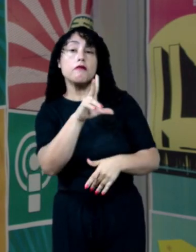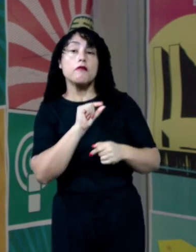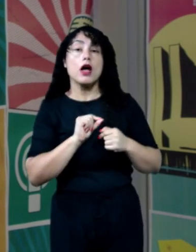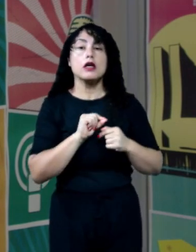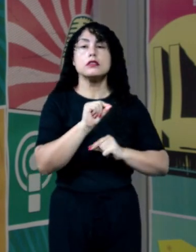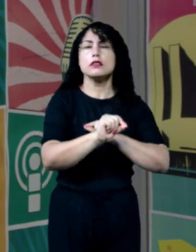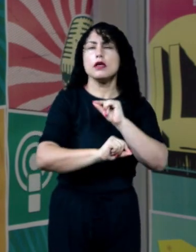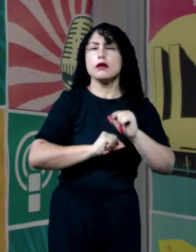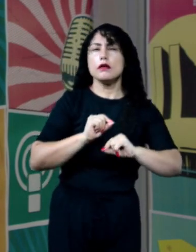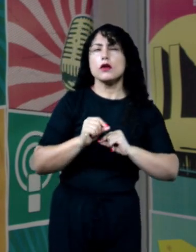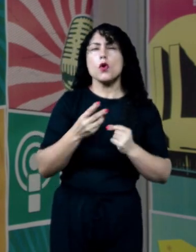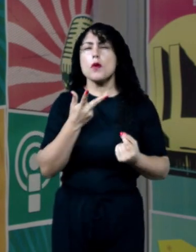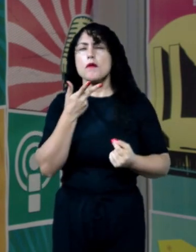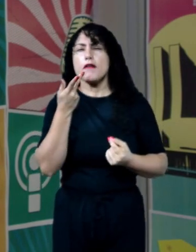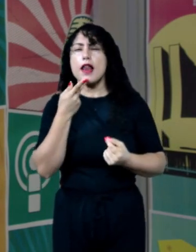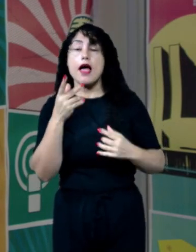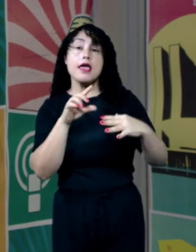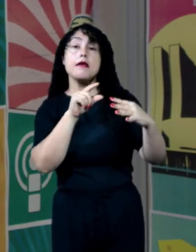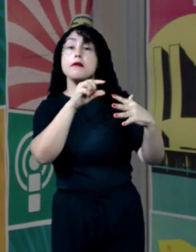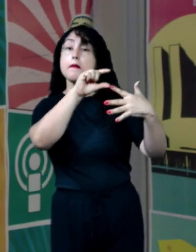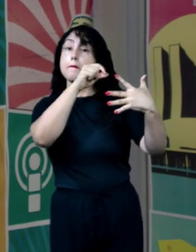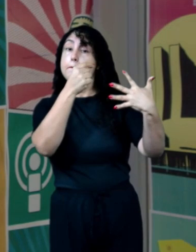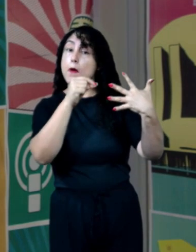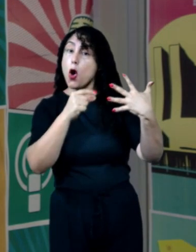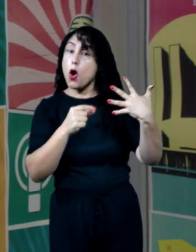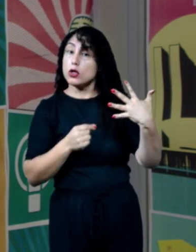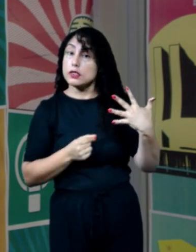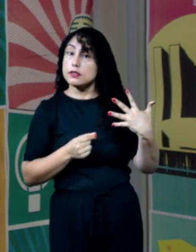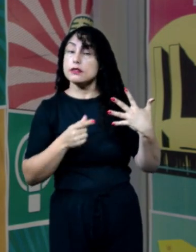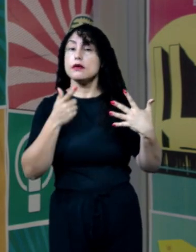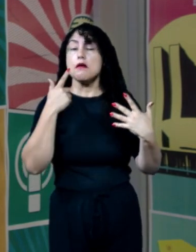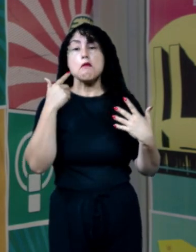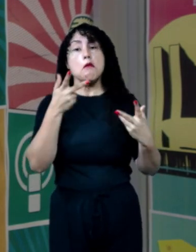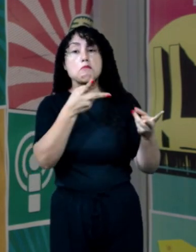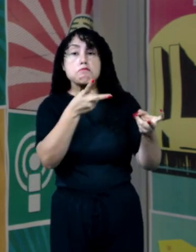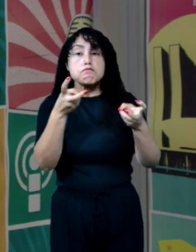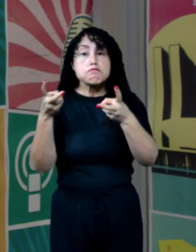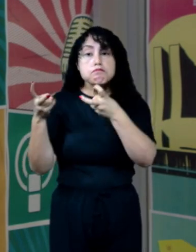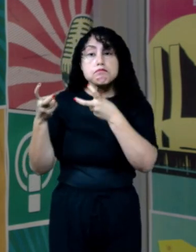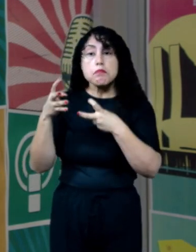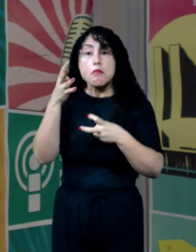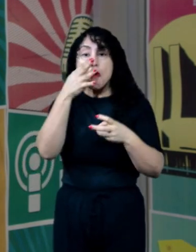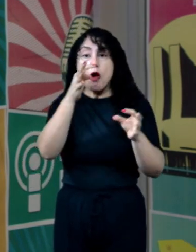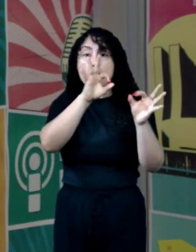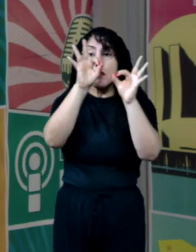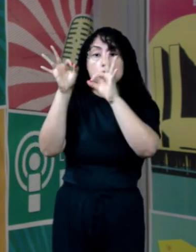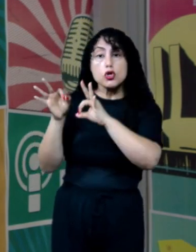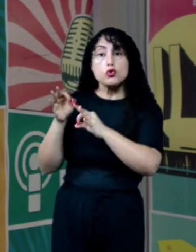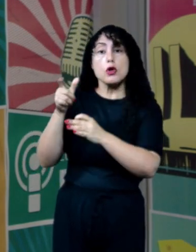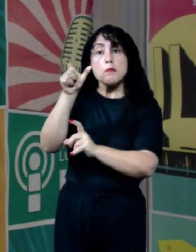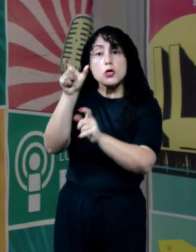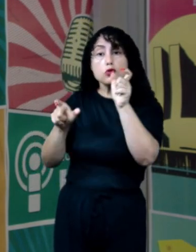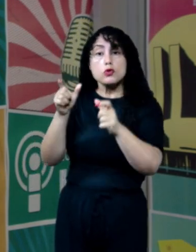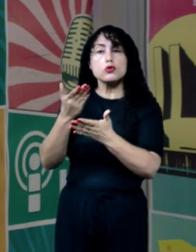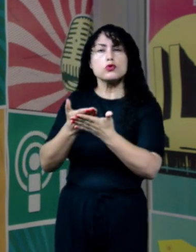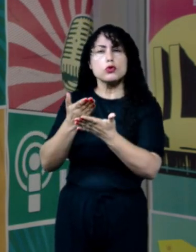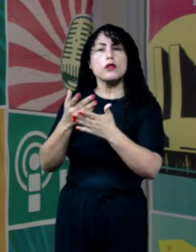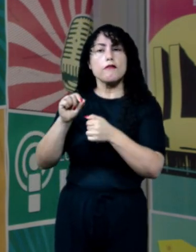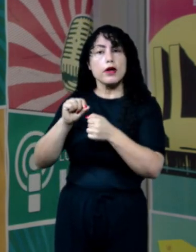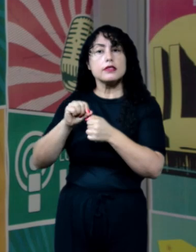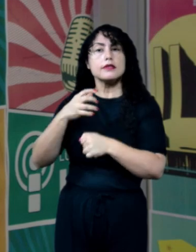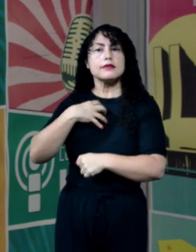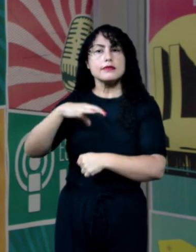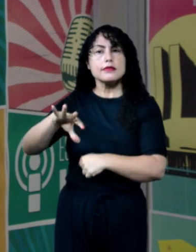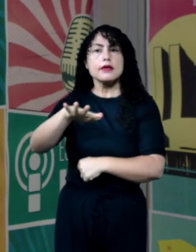fazer, como é que eu posso dizer, hipóteses, né, baseadas na observação. E os estudiosos, eles fazem isso. E o que eles veem,